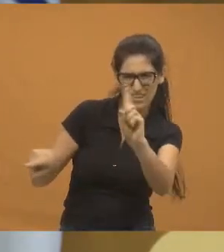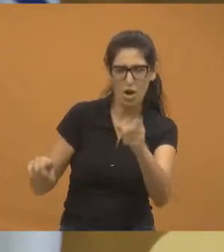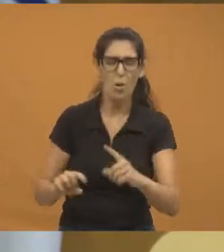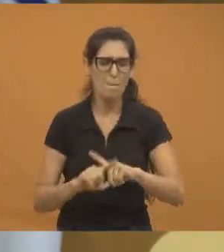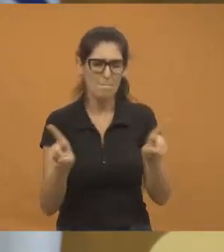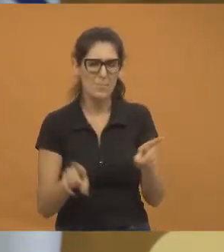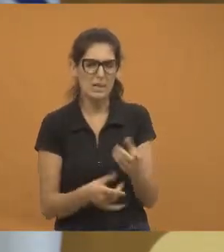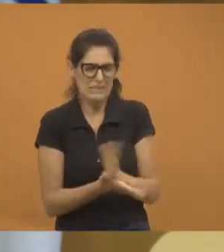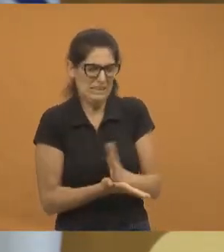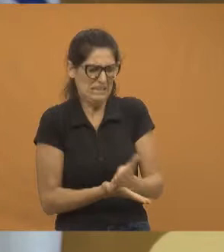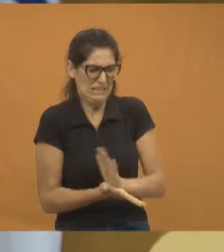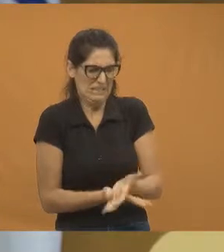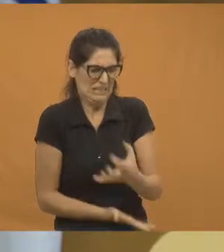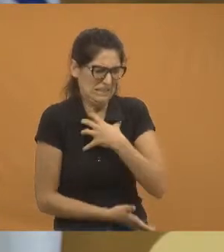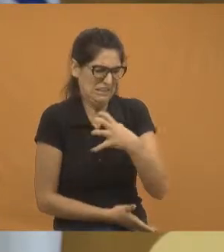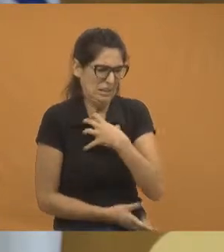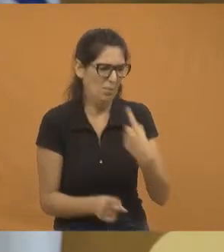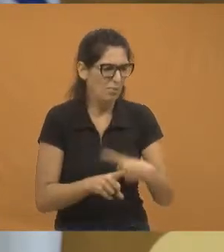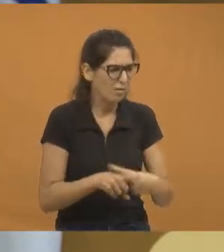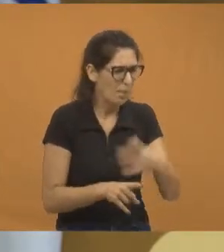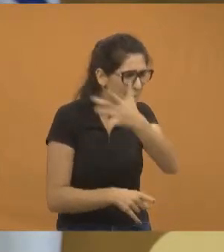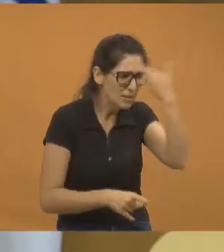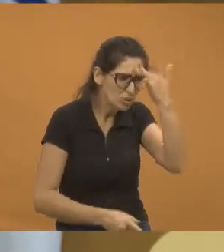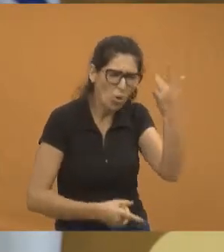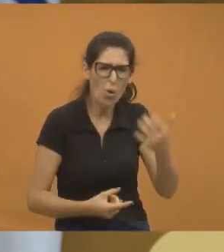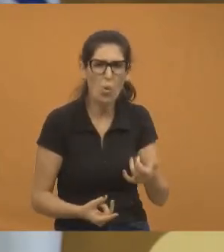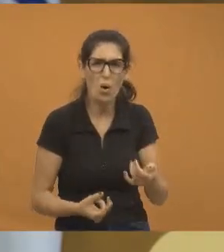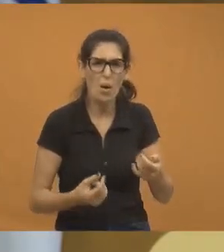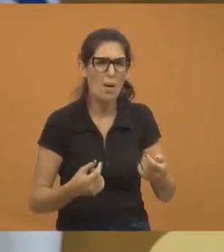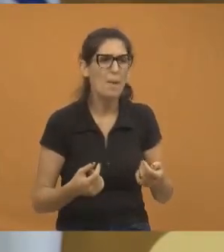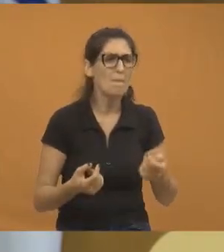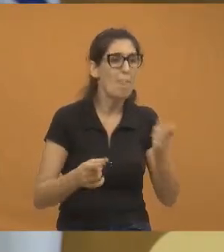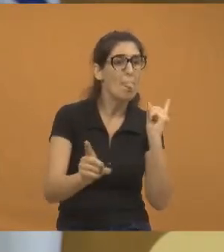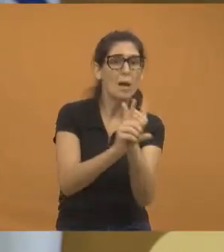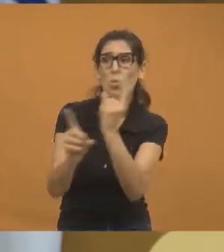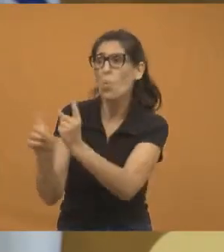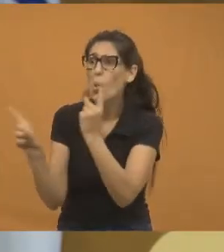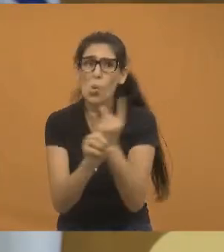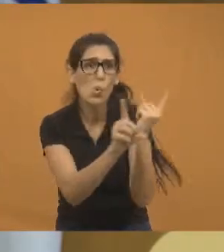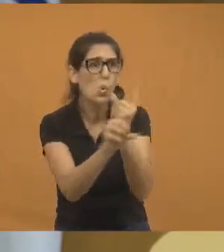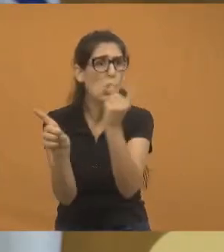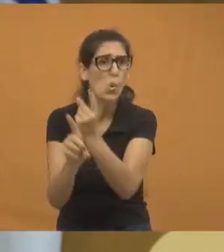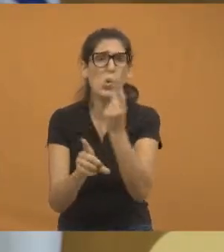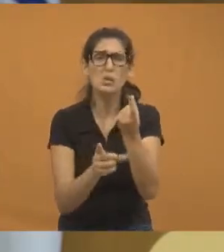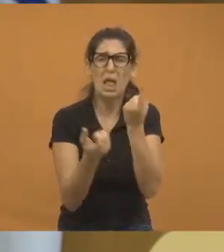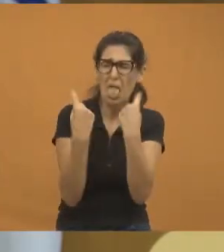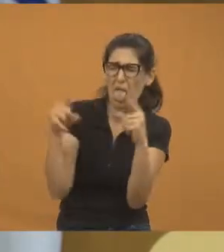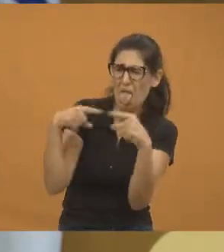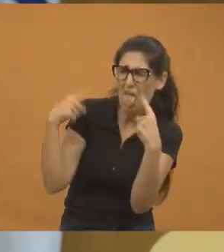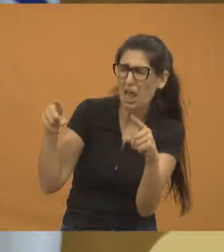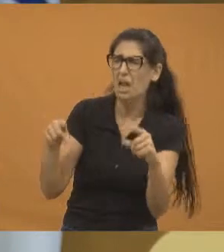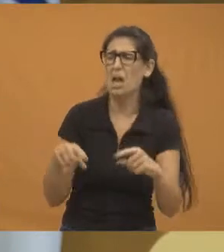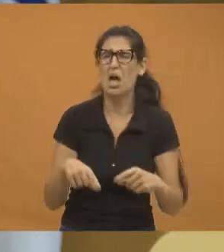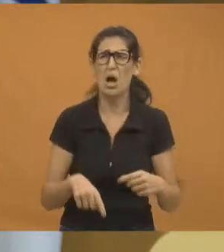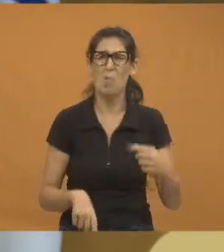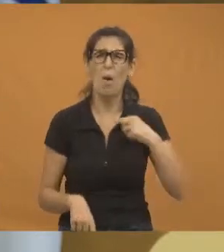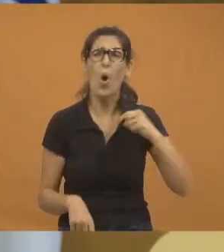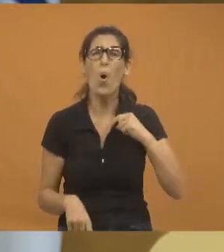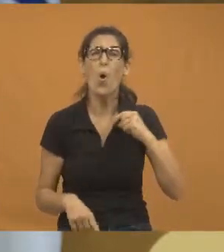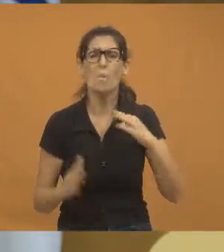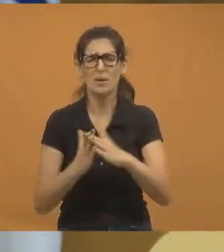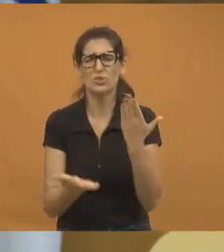porque as pessoas procuram o vereador assim como me procurou lucimar juarez oab de todo mundo ea gente fica meio